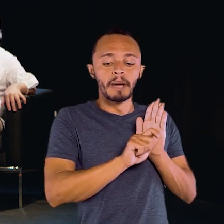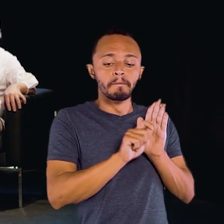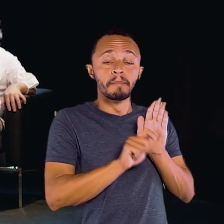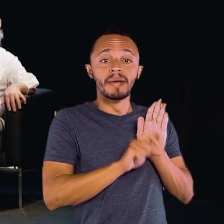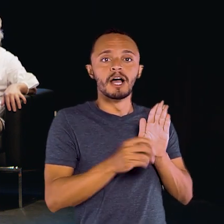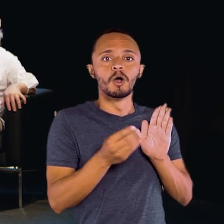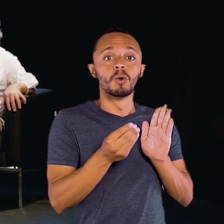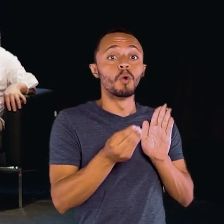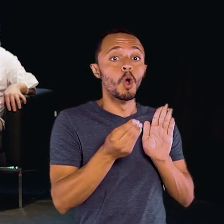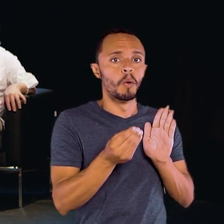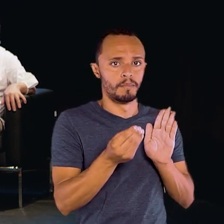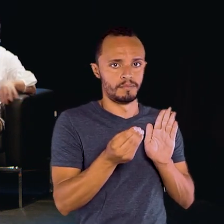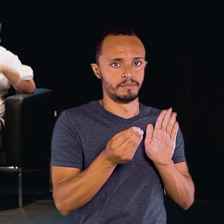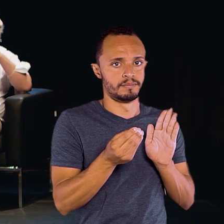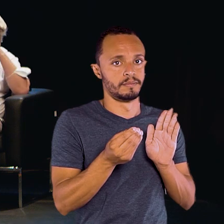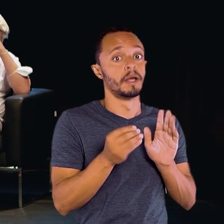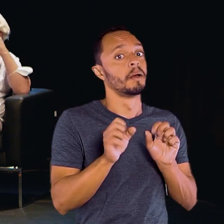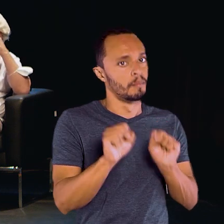Bom,